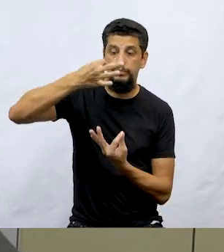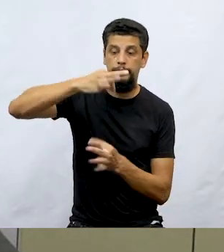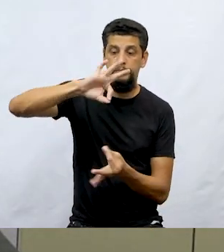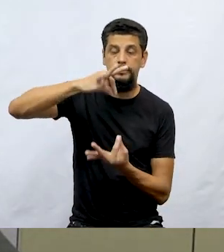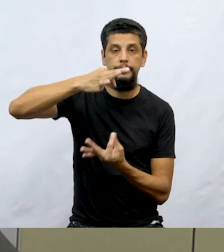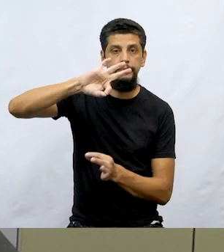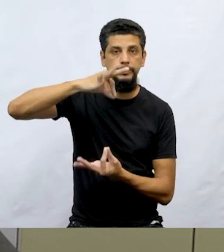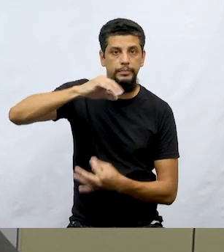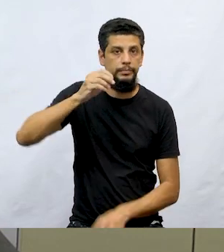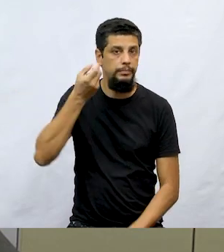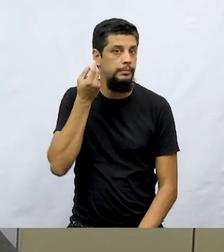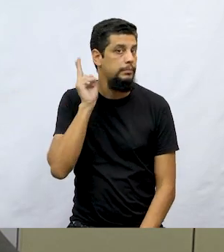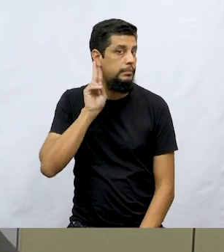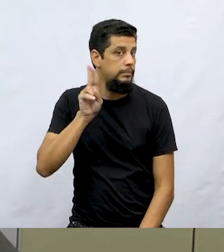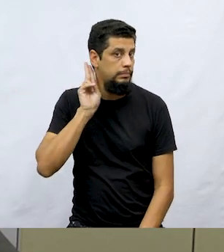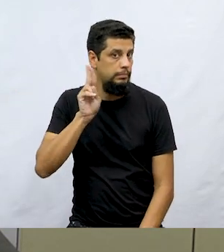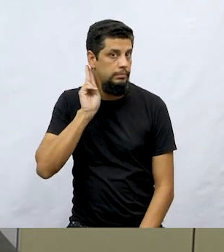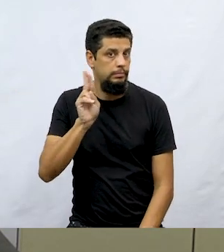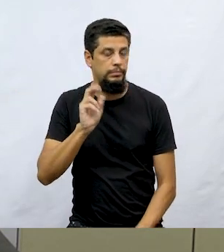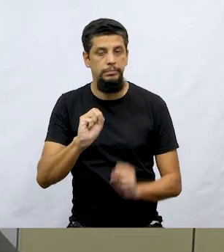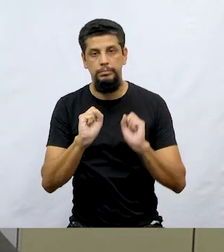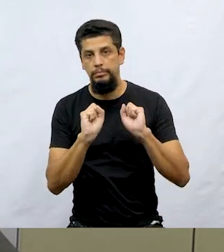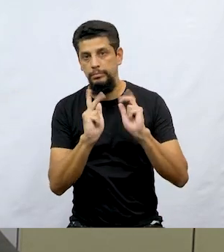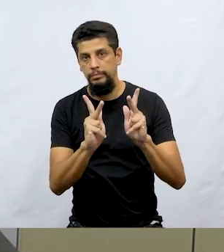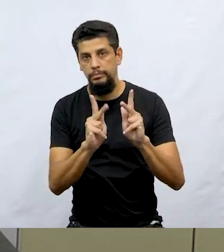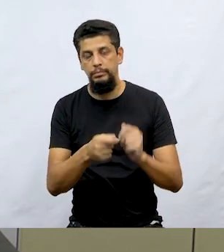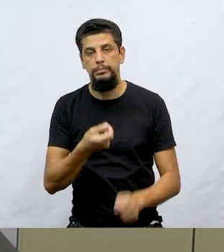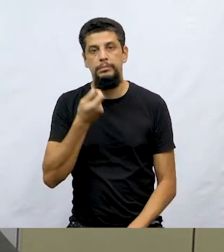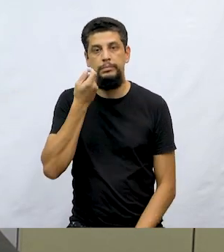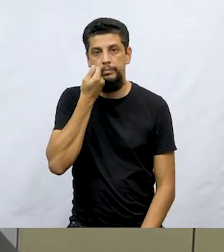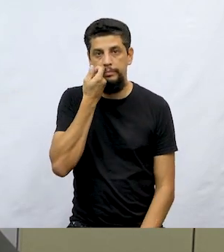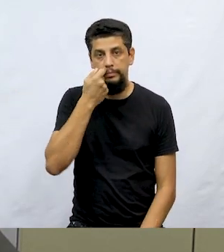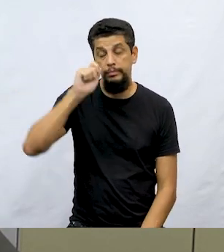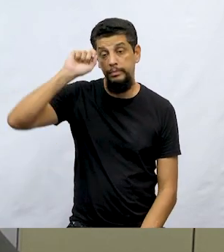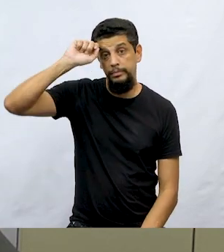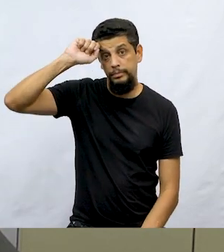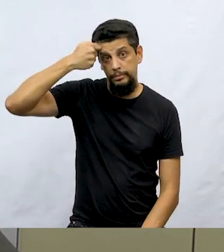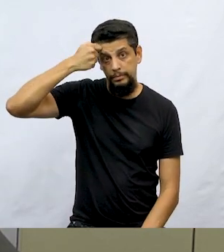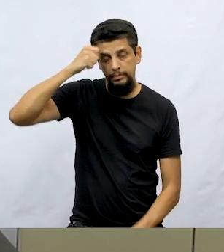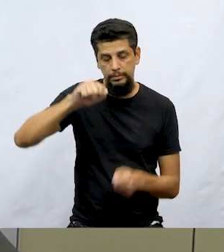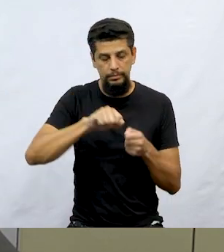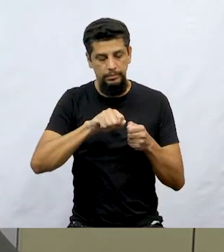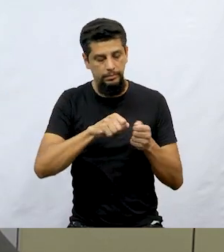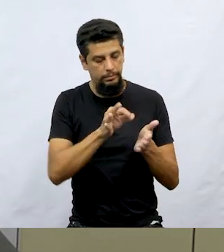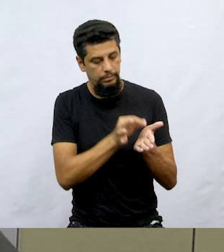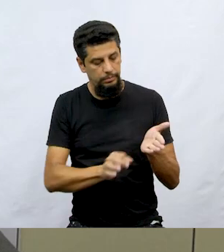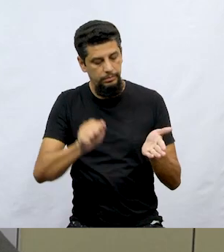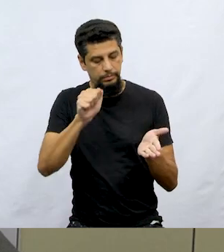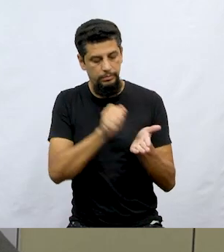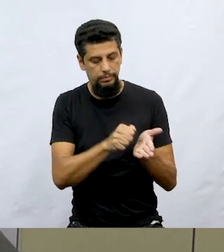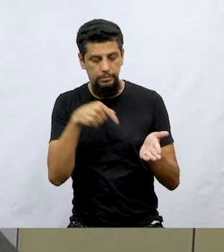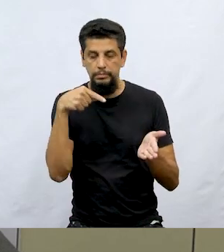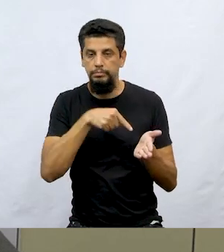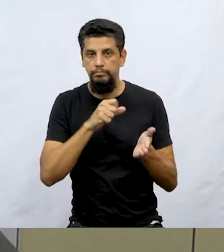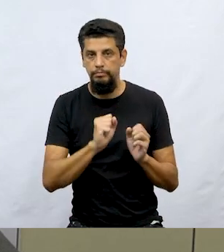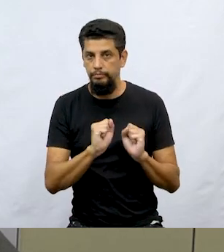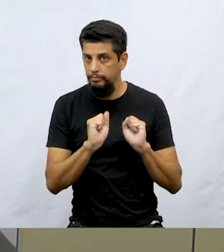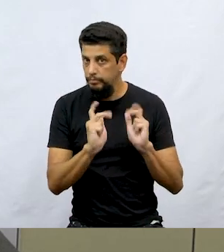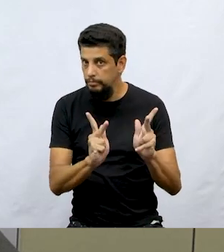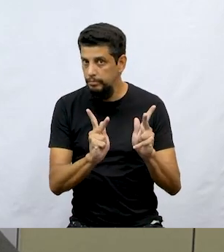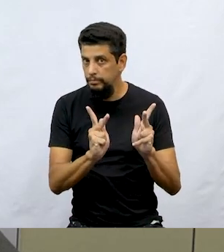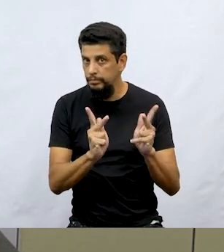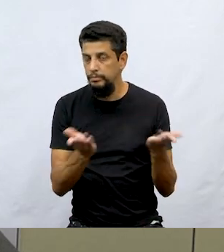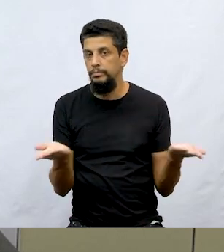Ou folhas de sulfite. Isso mesmo. Tá? Um lápis preto, para fazer os registros também,